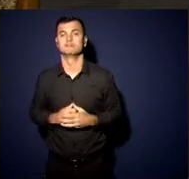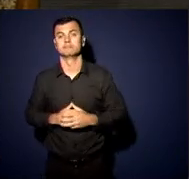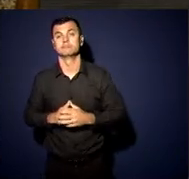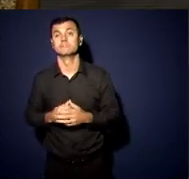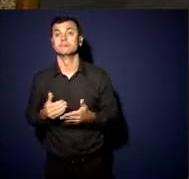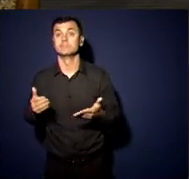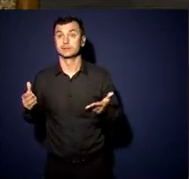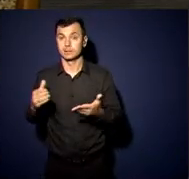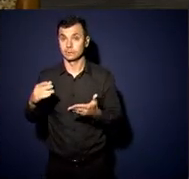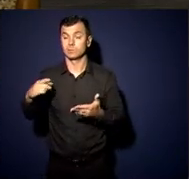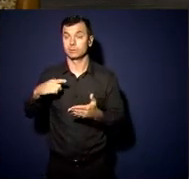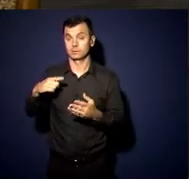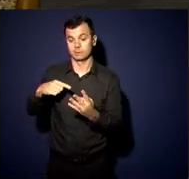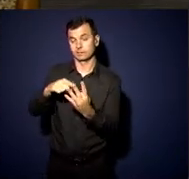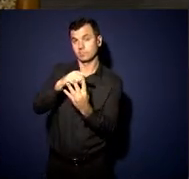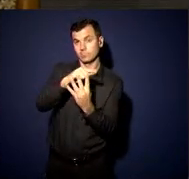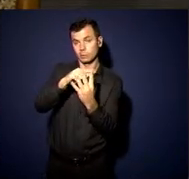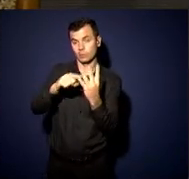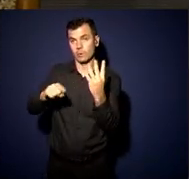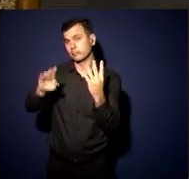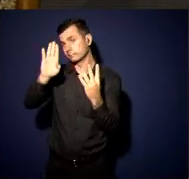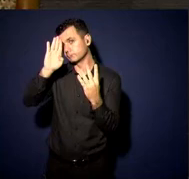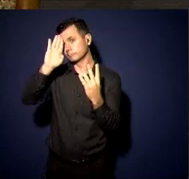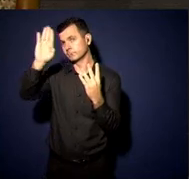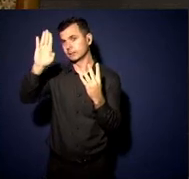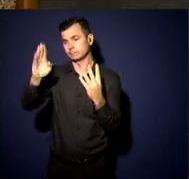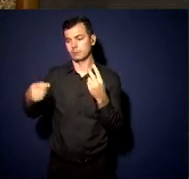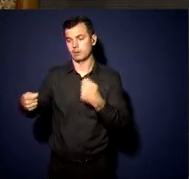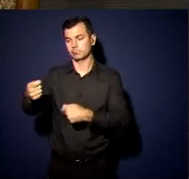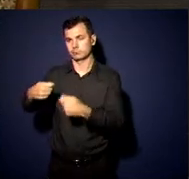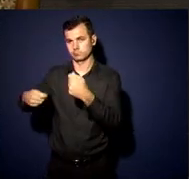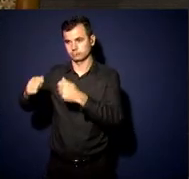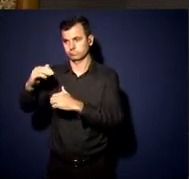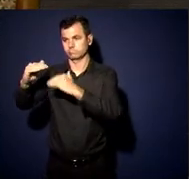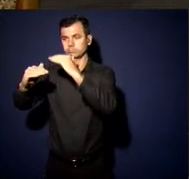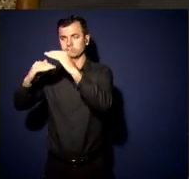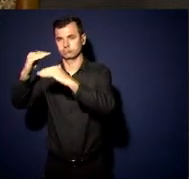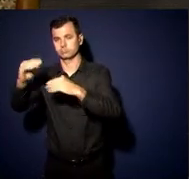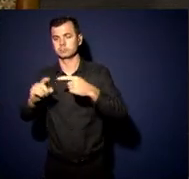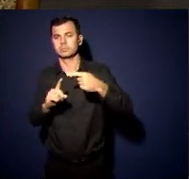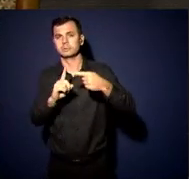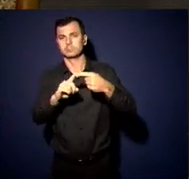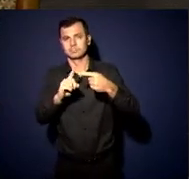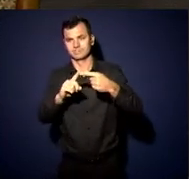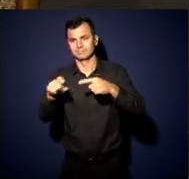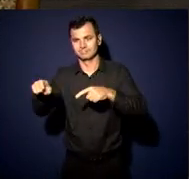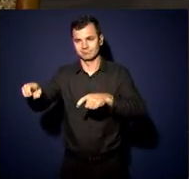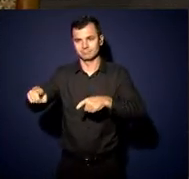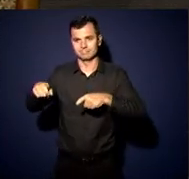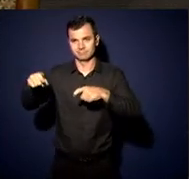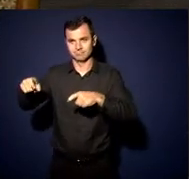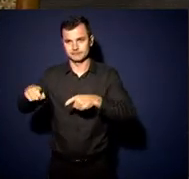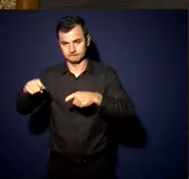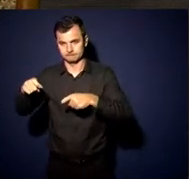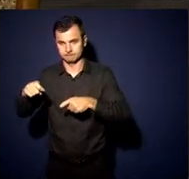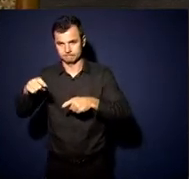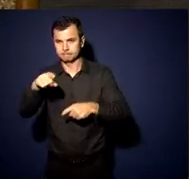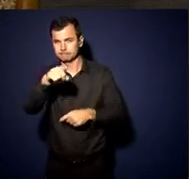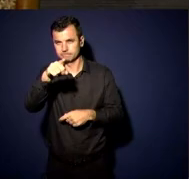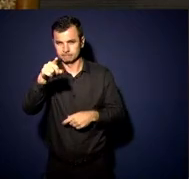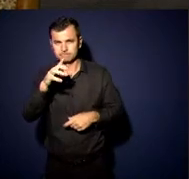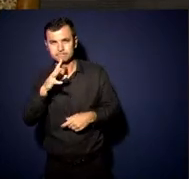quatro vetores principais para o crescimento do Mercado de Capitais O primeiro é O agronegócio eu não sei se as pessoas